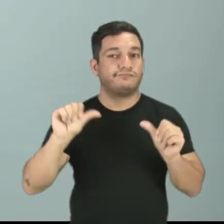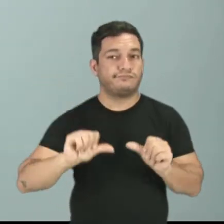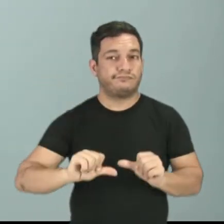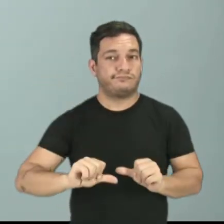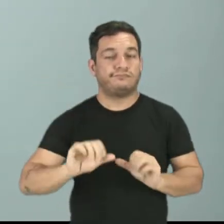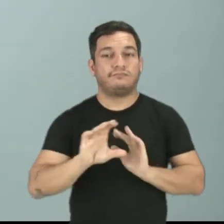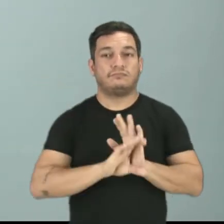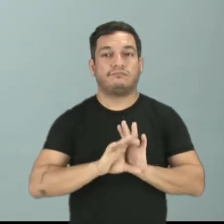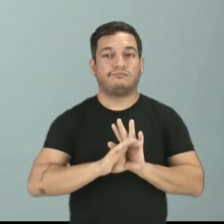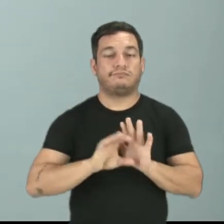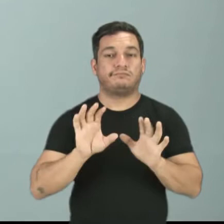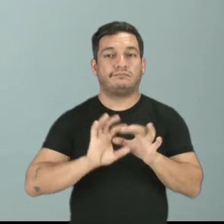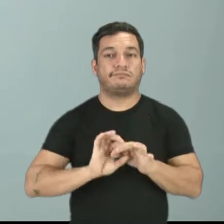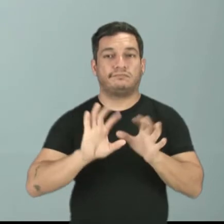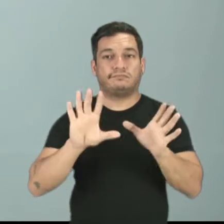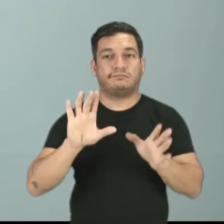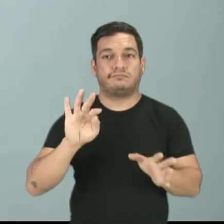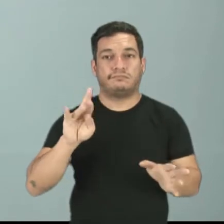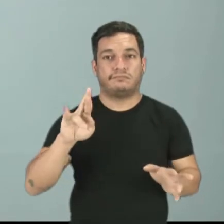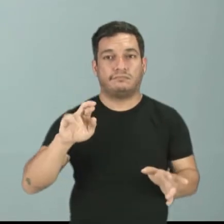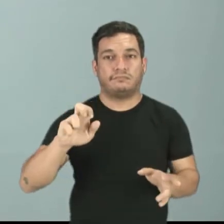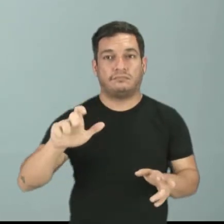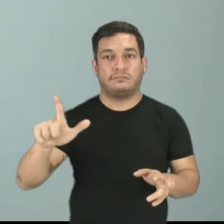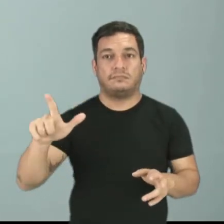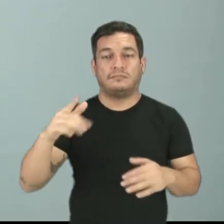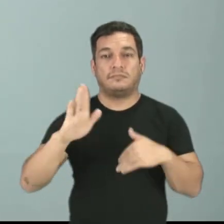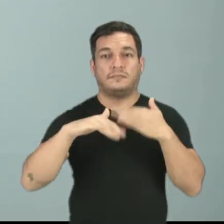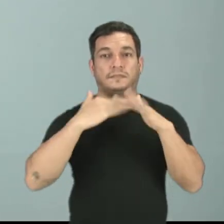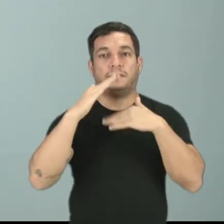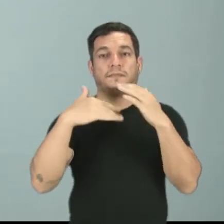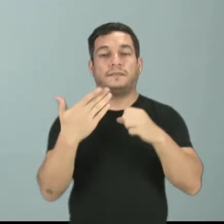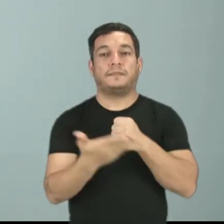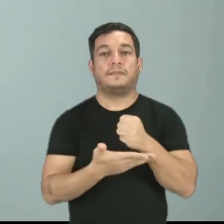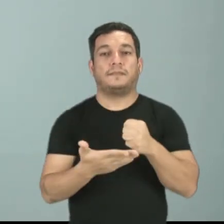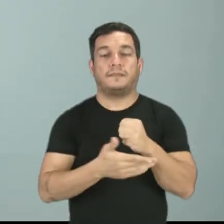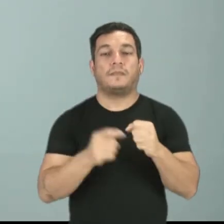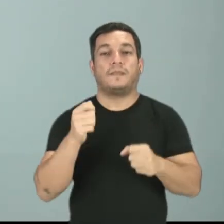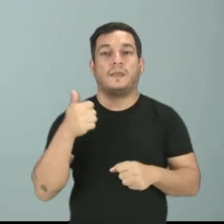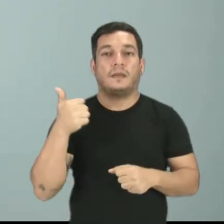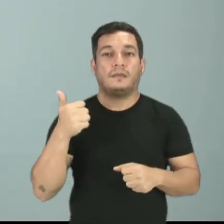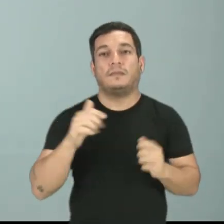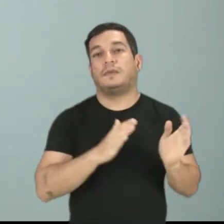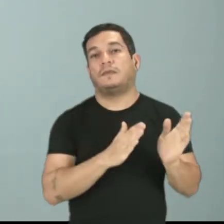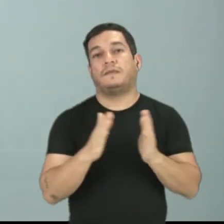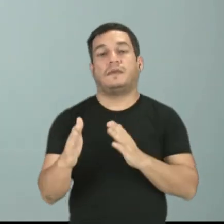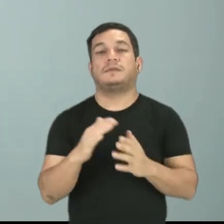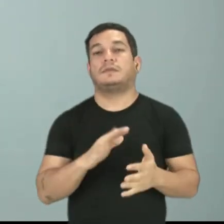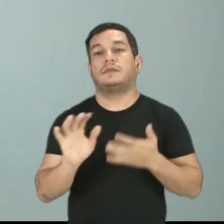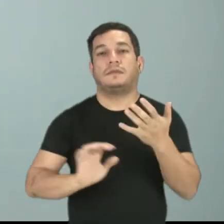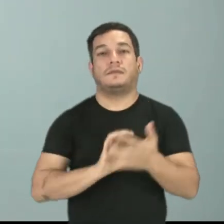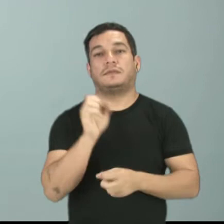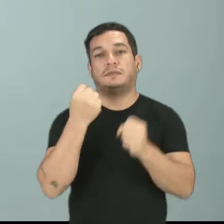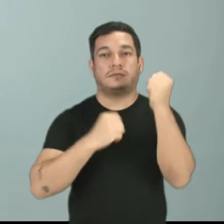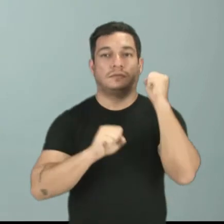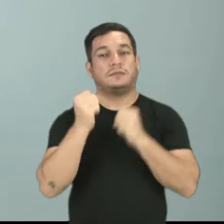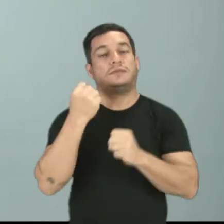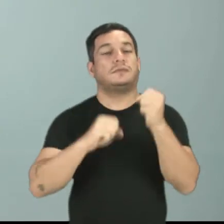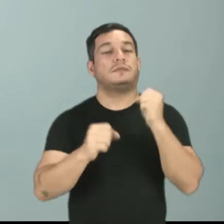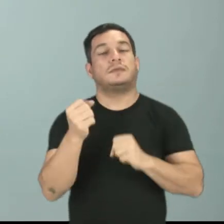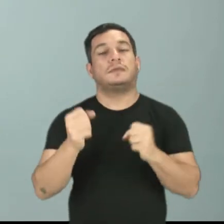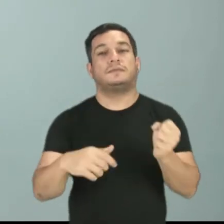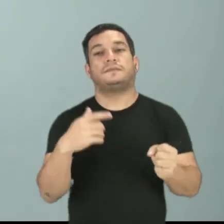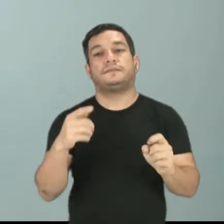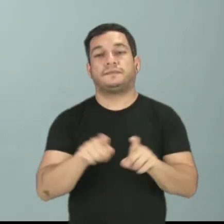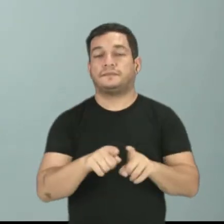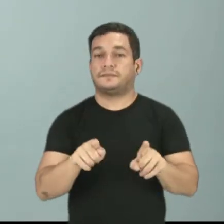desse conceito liberal que foi desenvolvido a partir da Revolução, a primeira fase da Revolução Industrial, né,